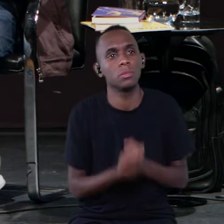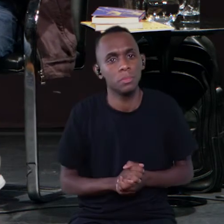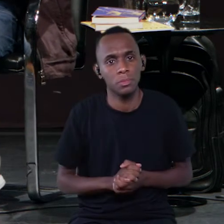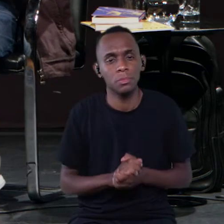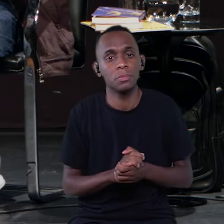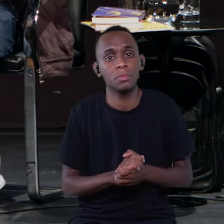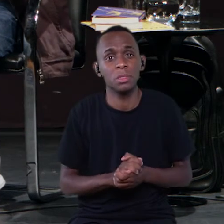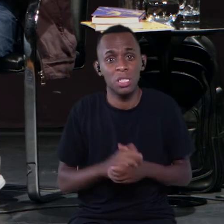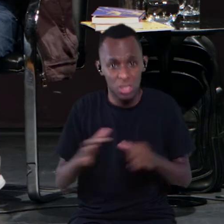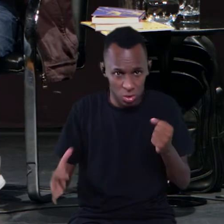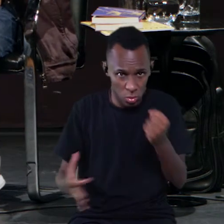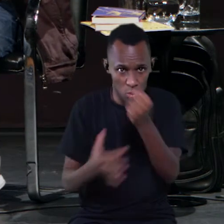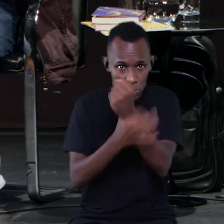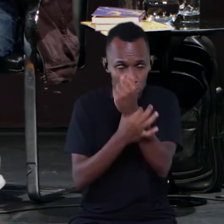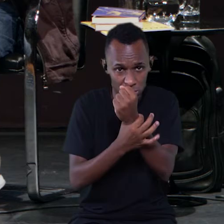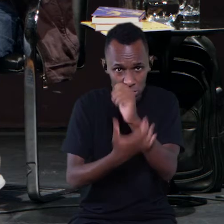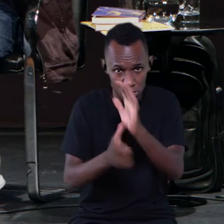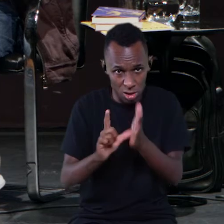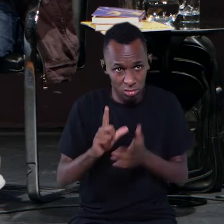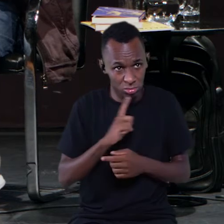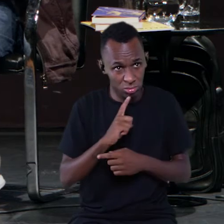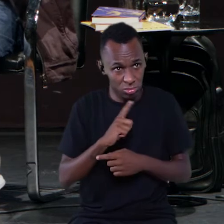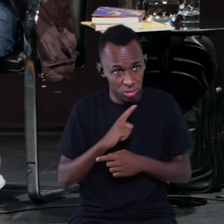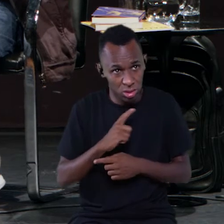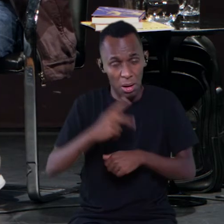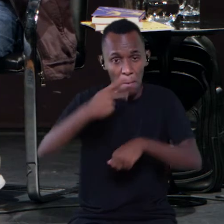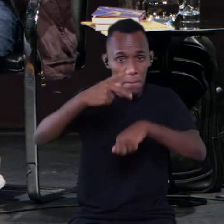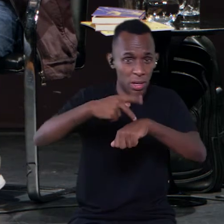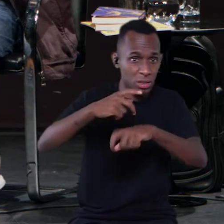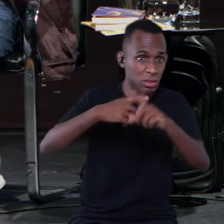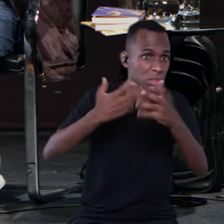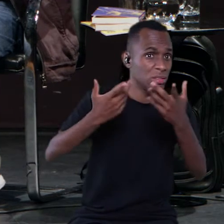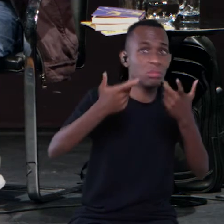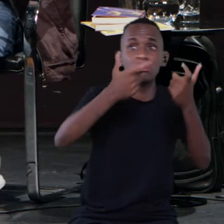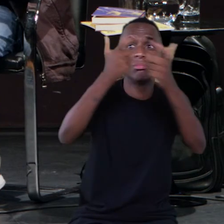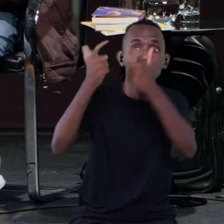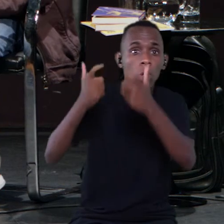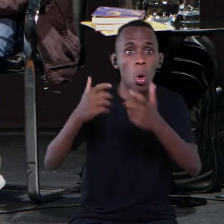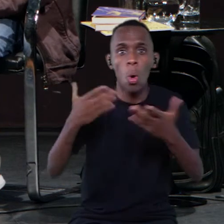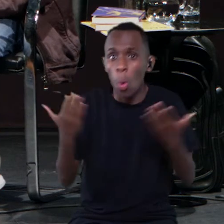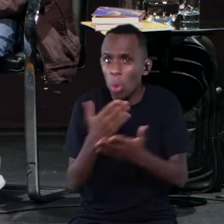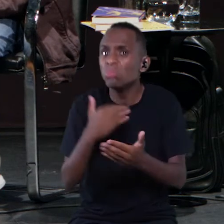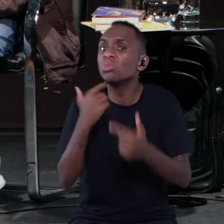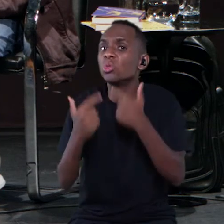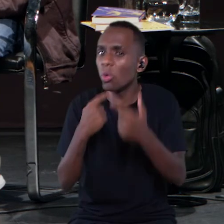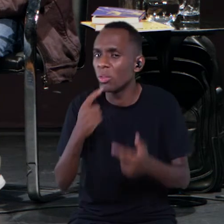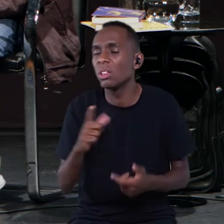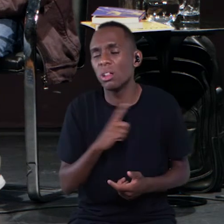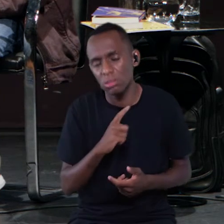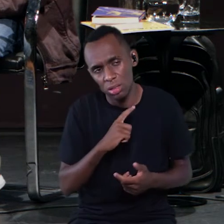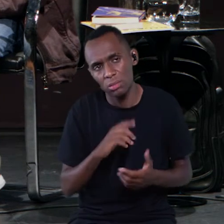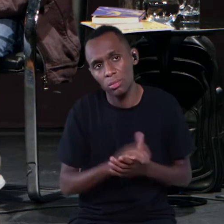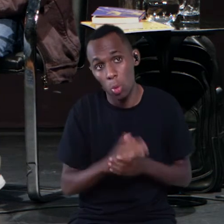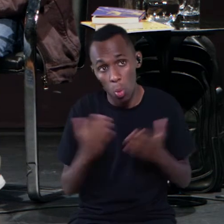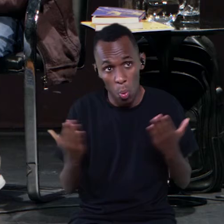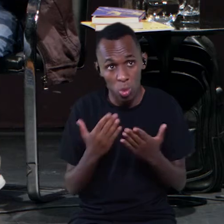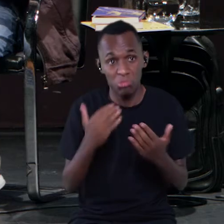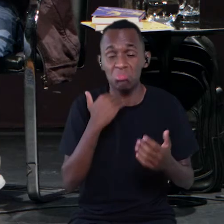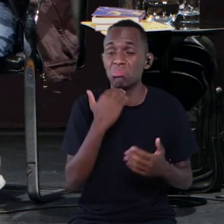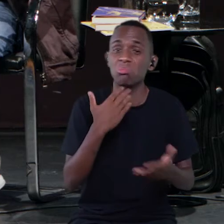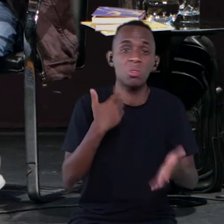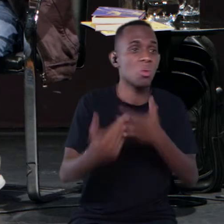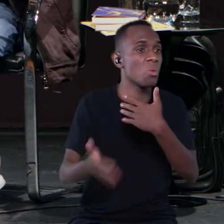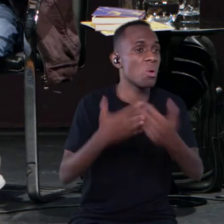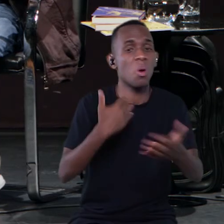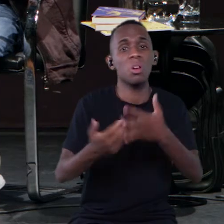noção ocidental de segurança, em país X, país Y, isso hoje está em xeque. Hoje, qualquer um é